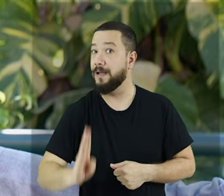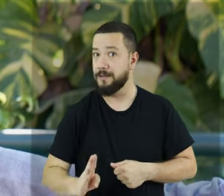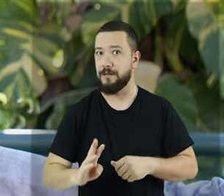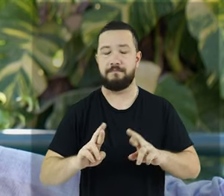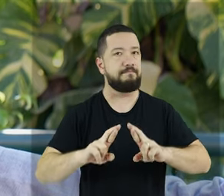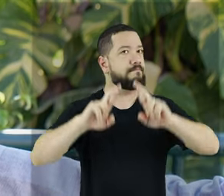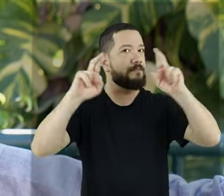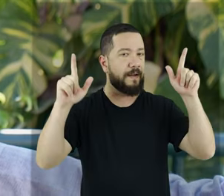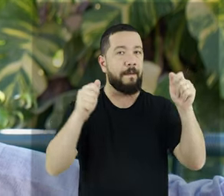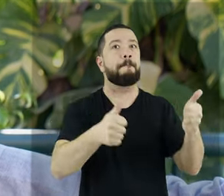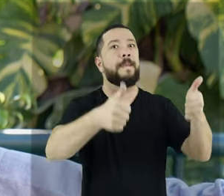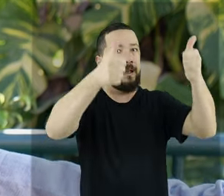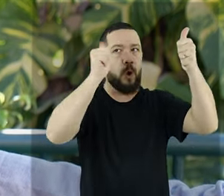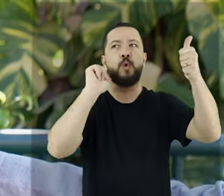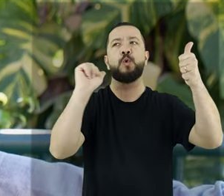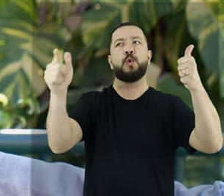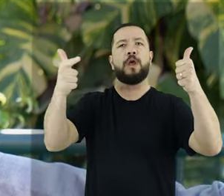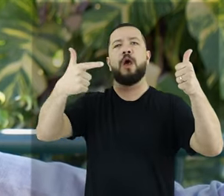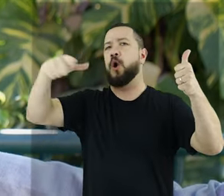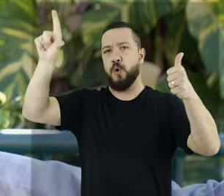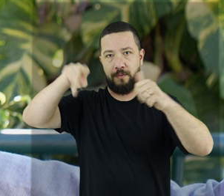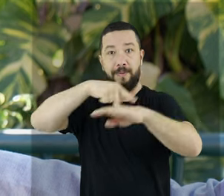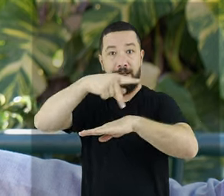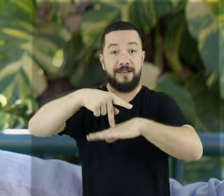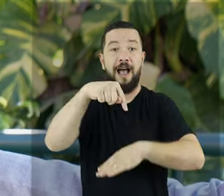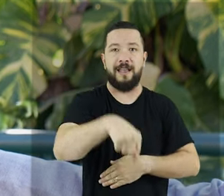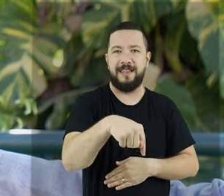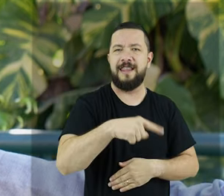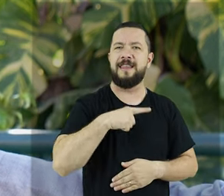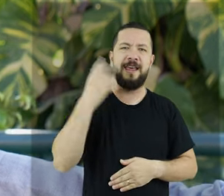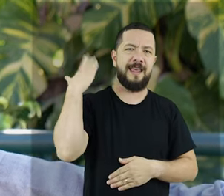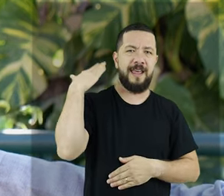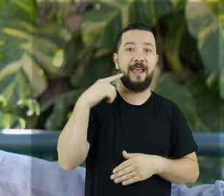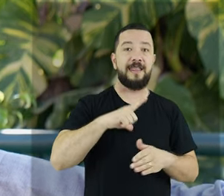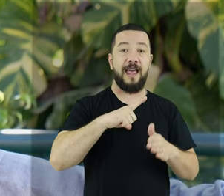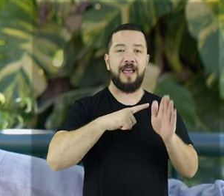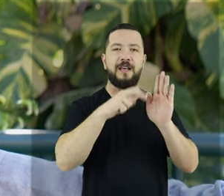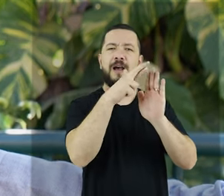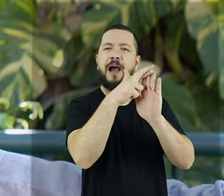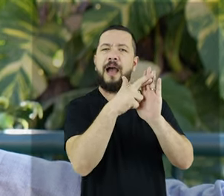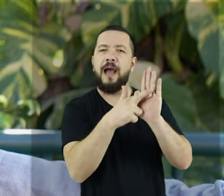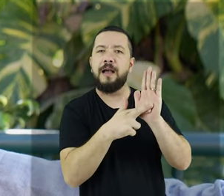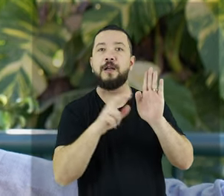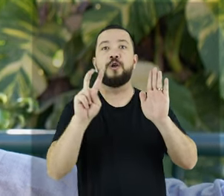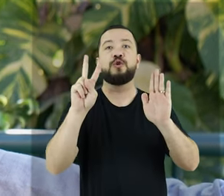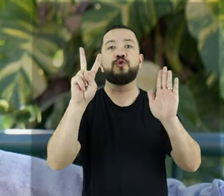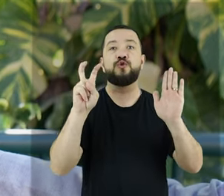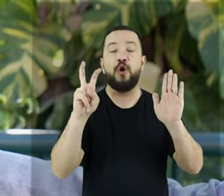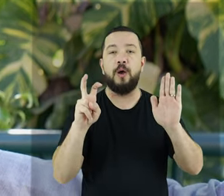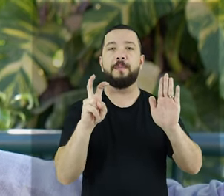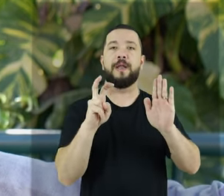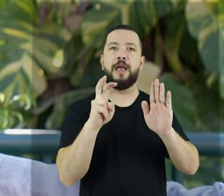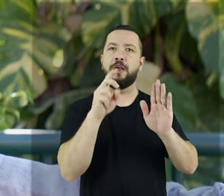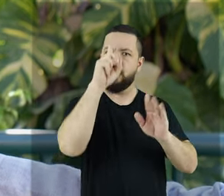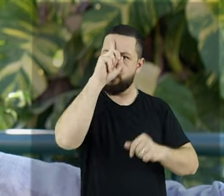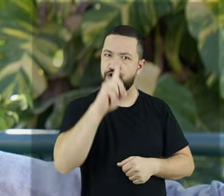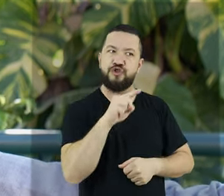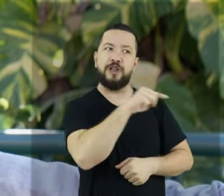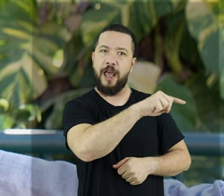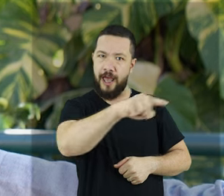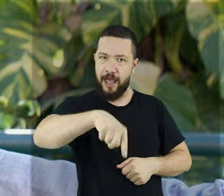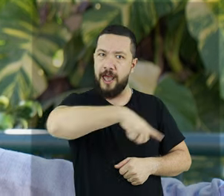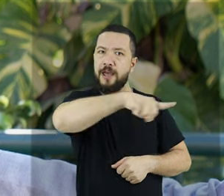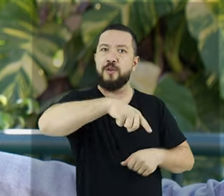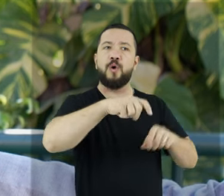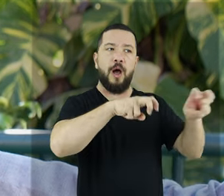o Brasil tem é que o Brasil ratificou as convenções 11 sobre os direitos de associação